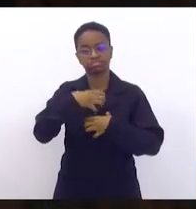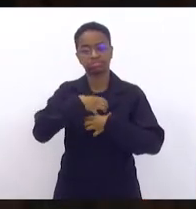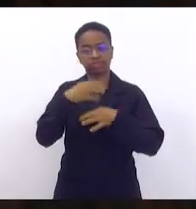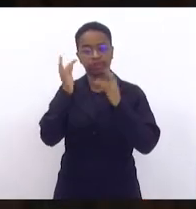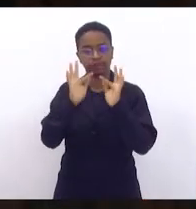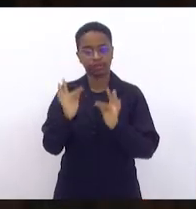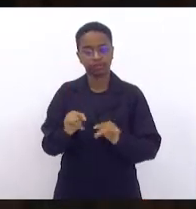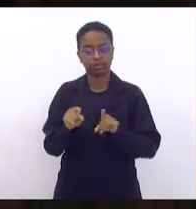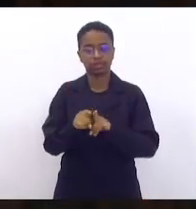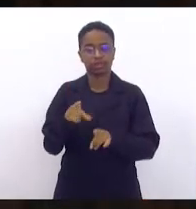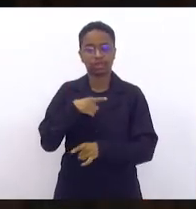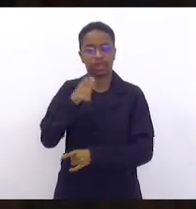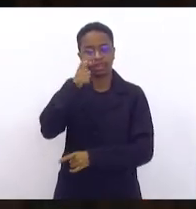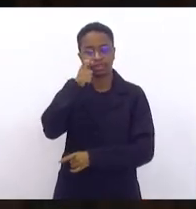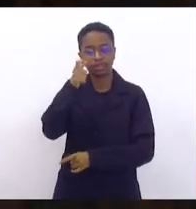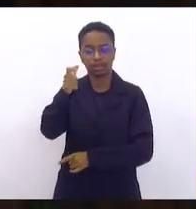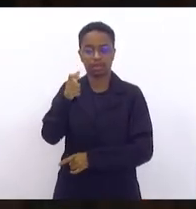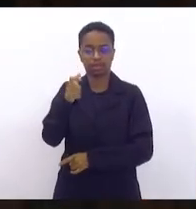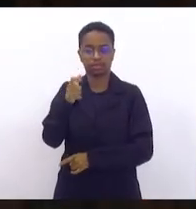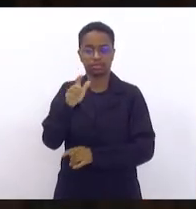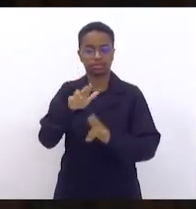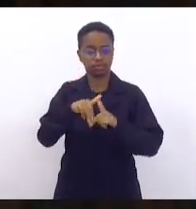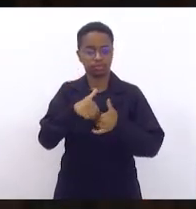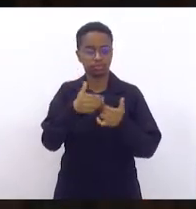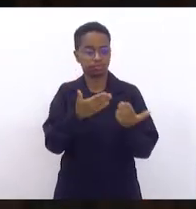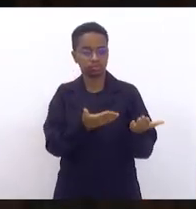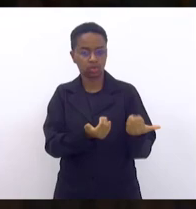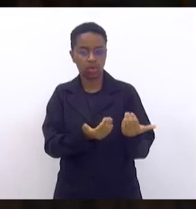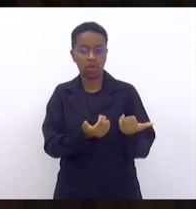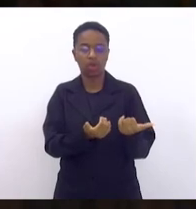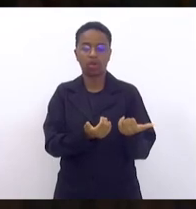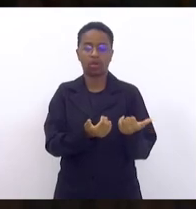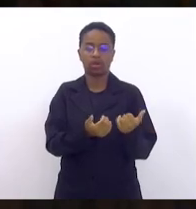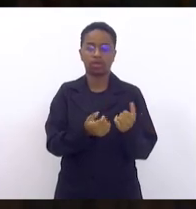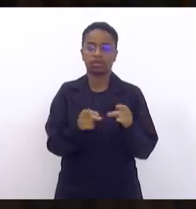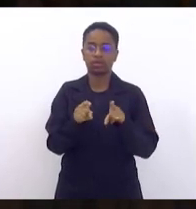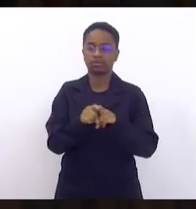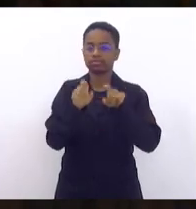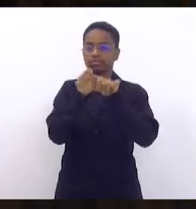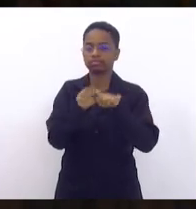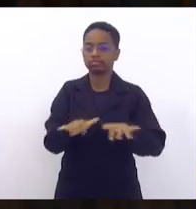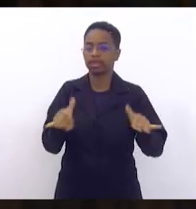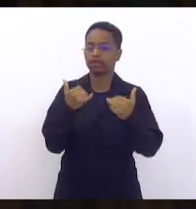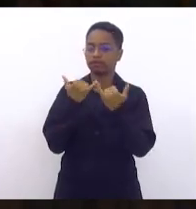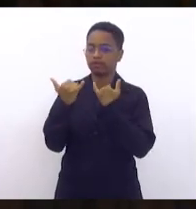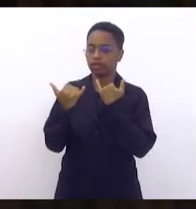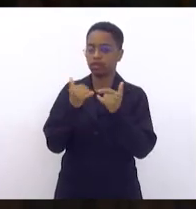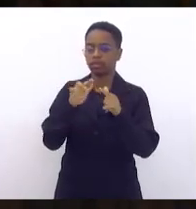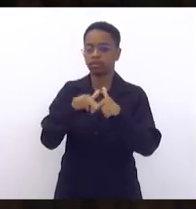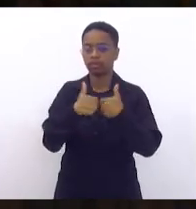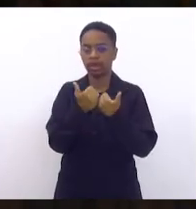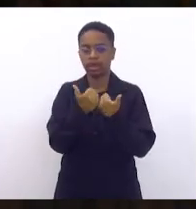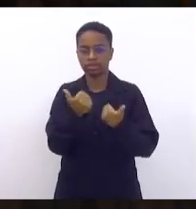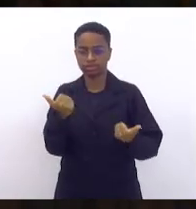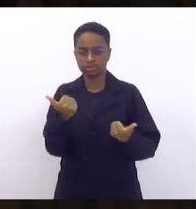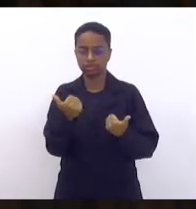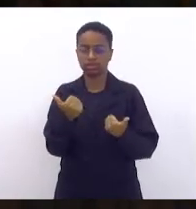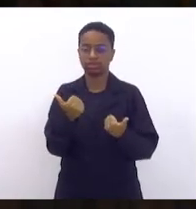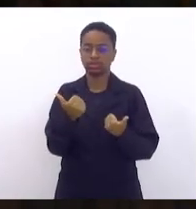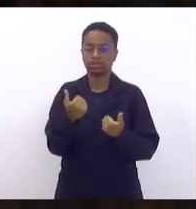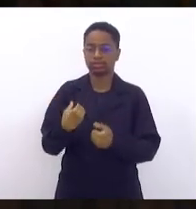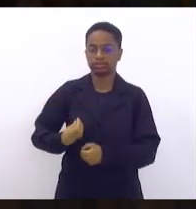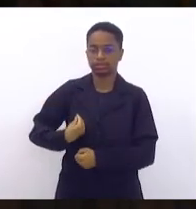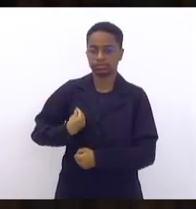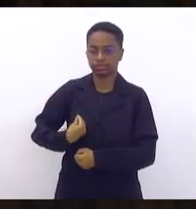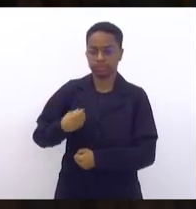pelo interesse pelo interesse da juventude que é grande disseminador dessas informações pelas assessorias que estiveram